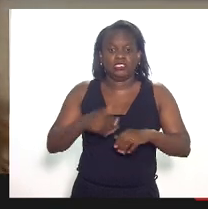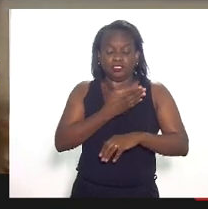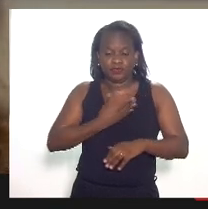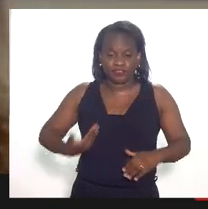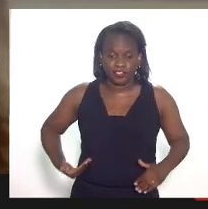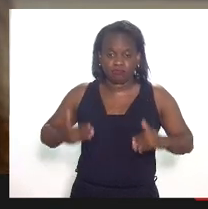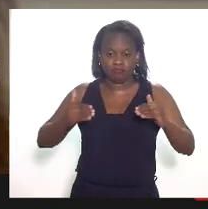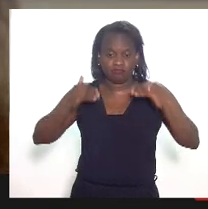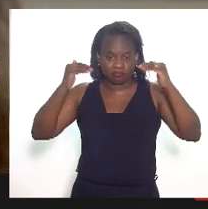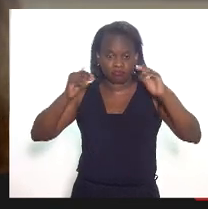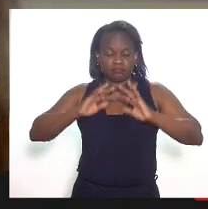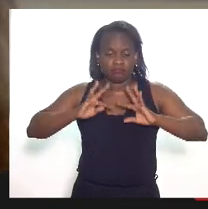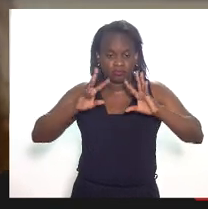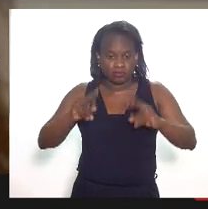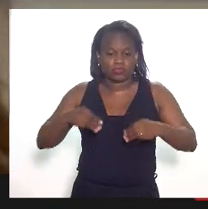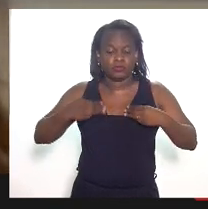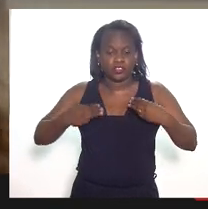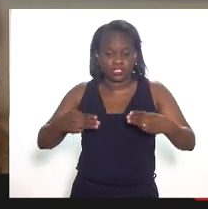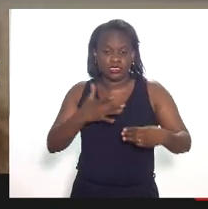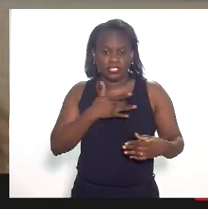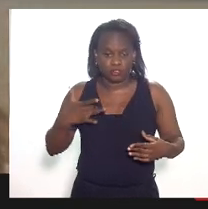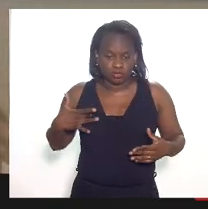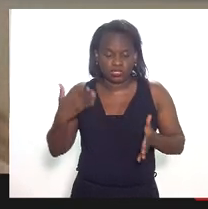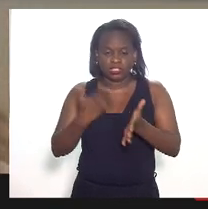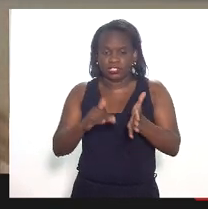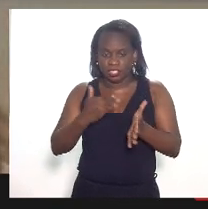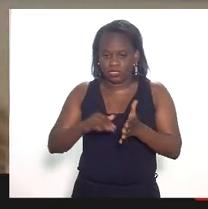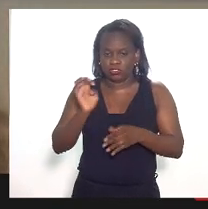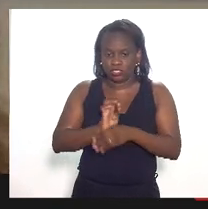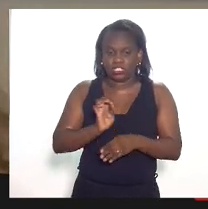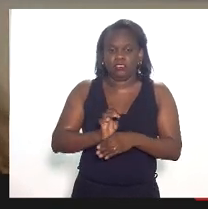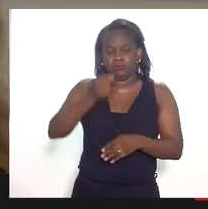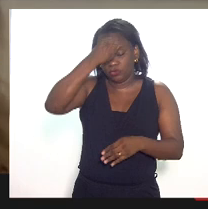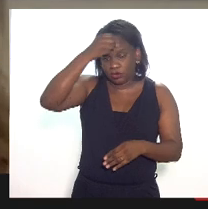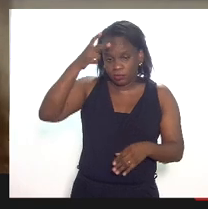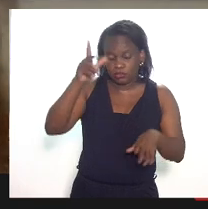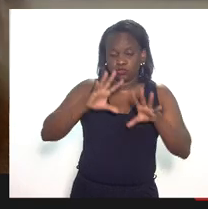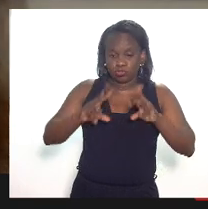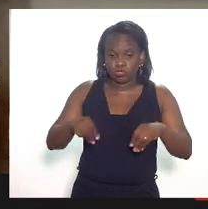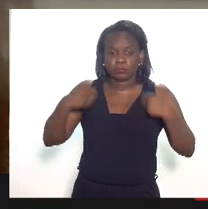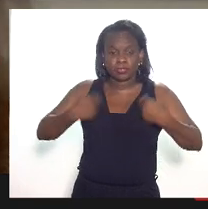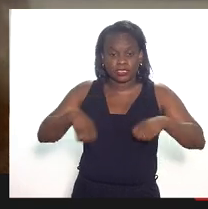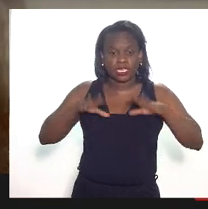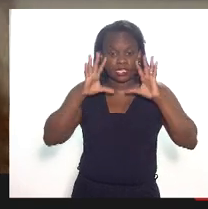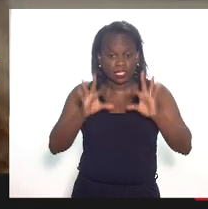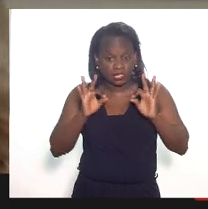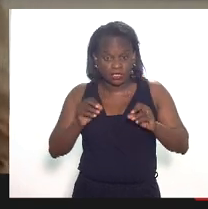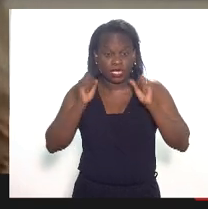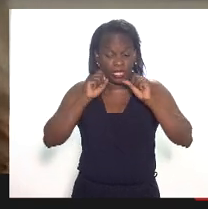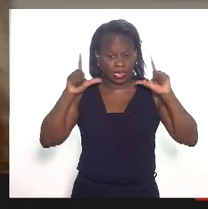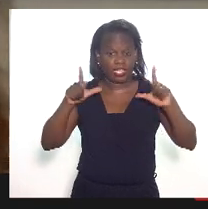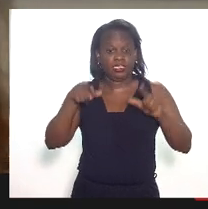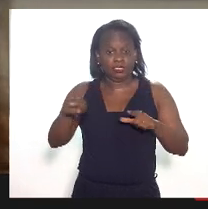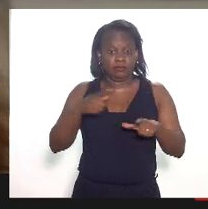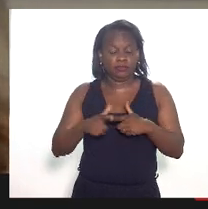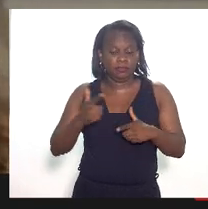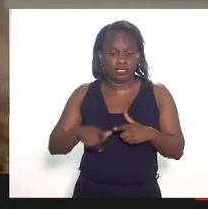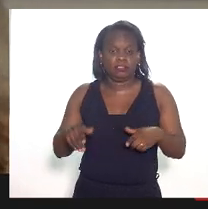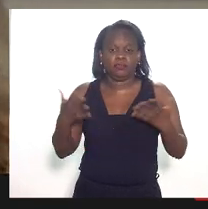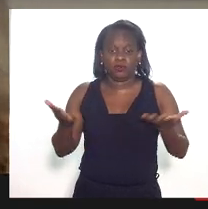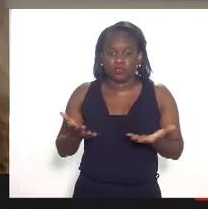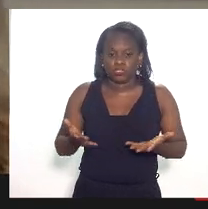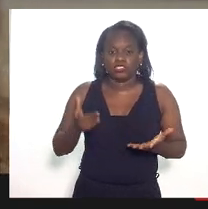autoridades do Ministério da Saúde, da Secretaria Estadual e Municipal, estejam atentas e alerta a essa questão. Hoje